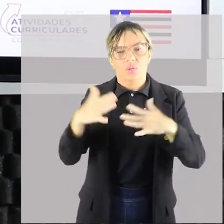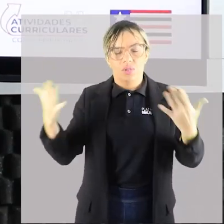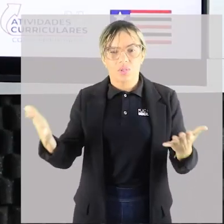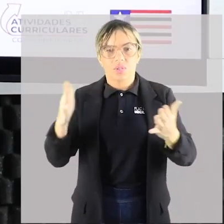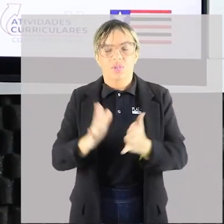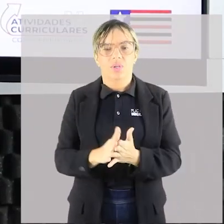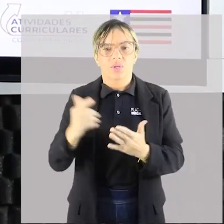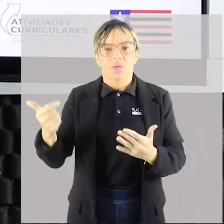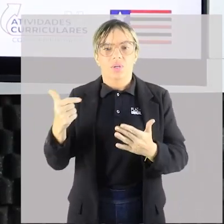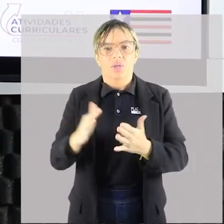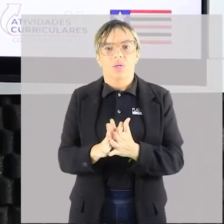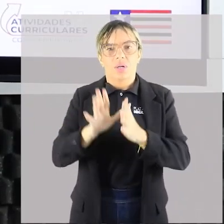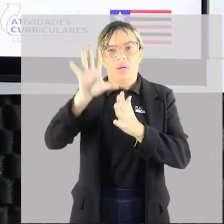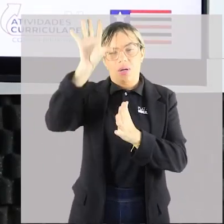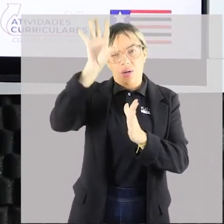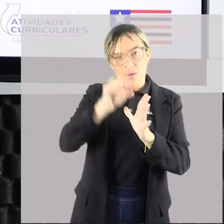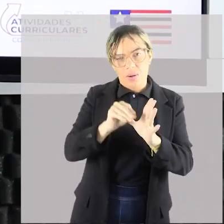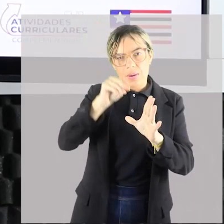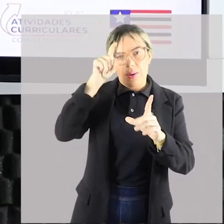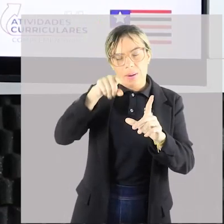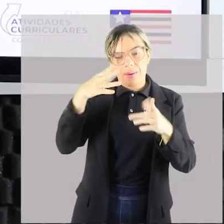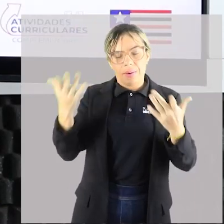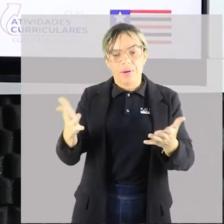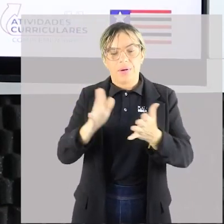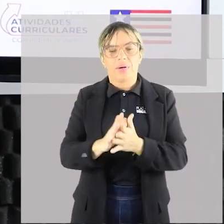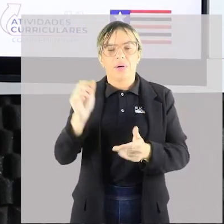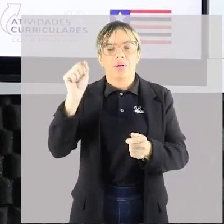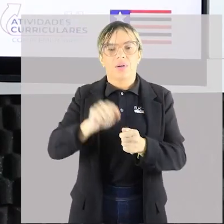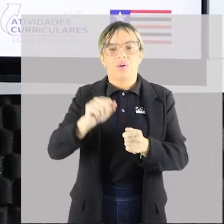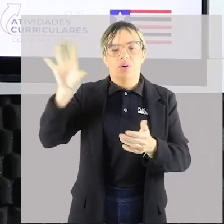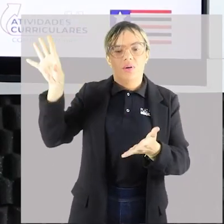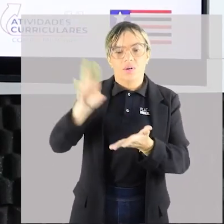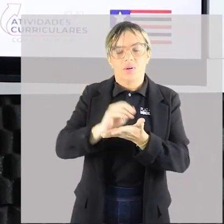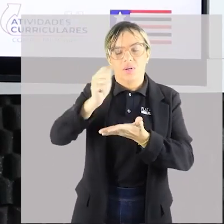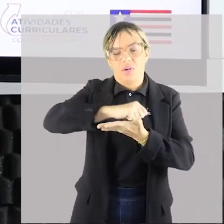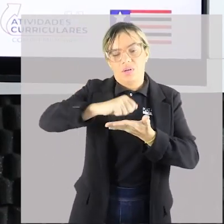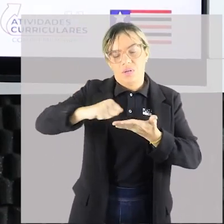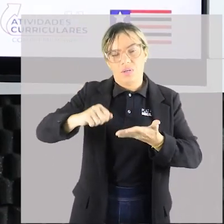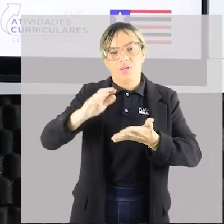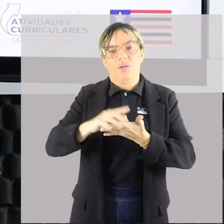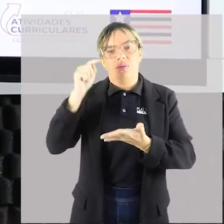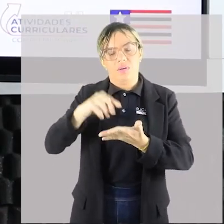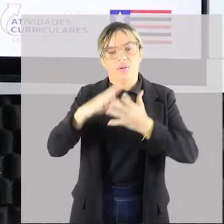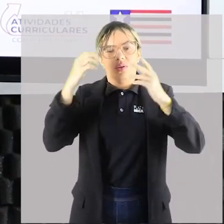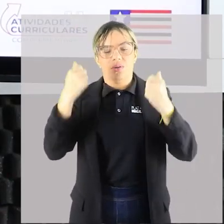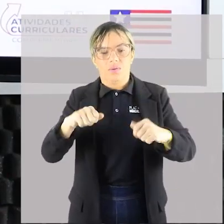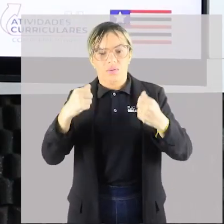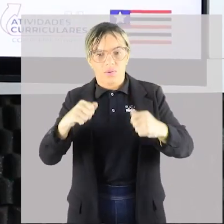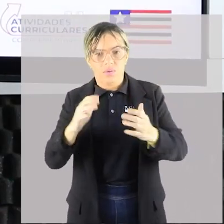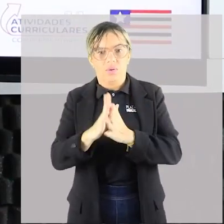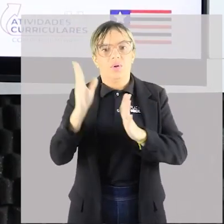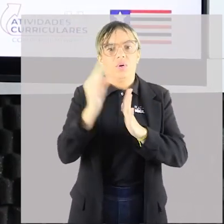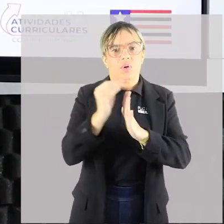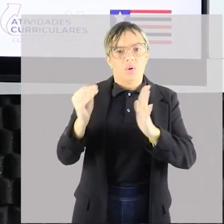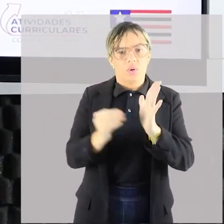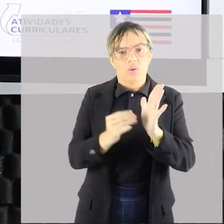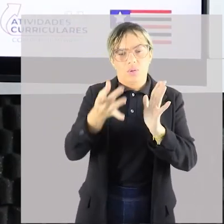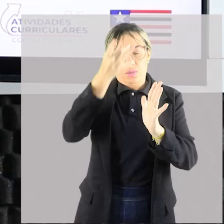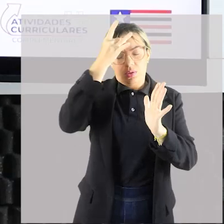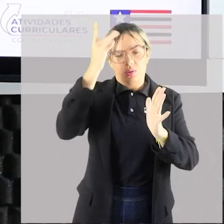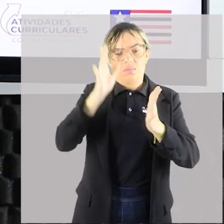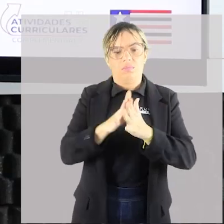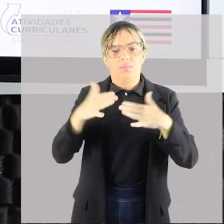dá um print, né, aí na tela, ou então faz as suas anotações, porque você vai precisar desse conteúdo, tá